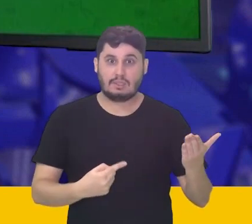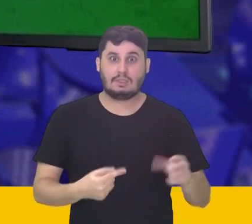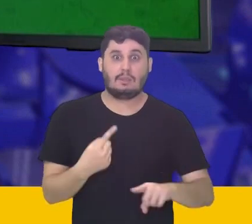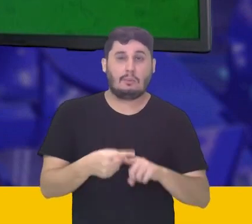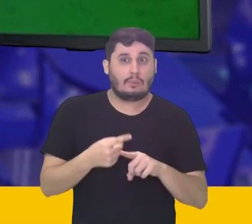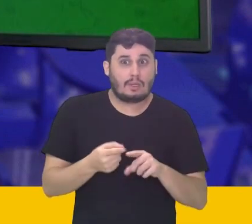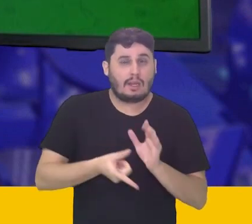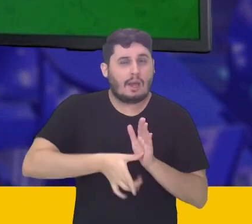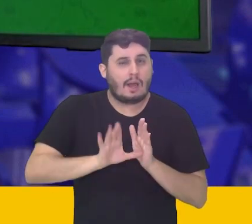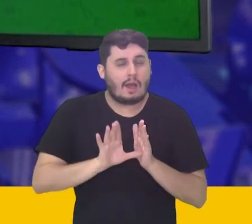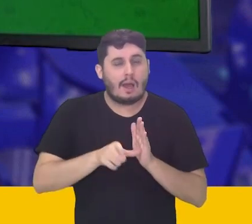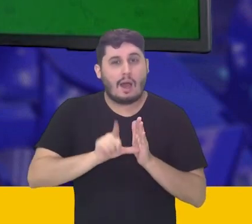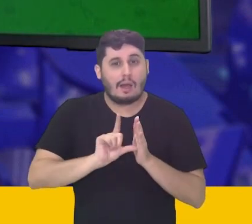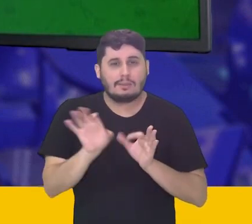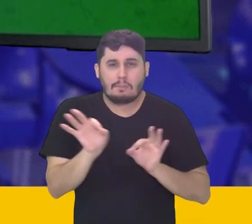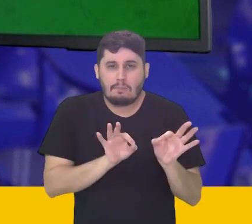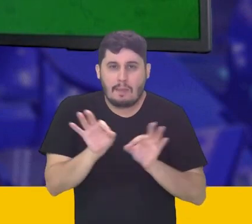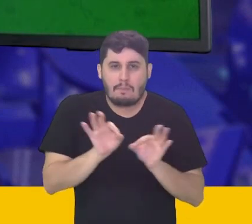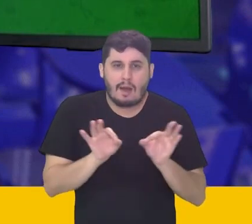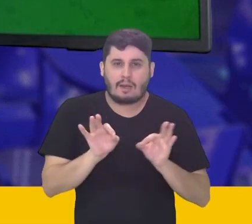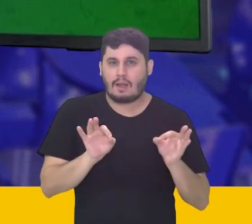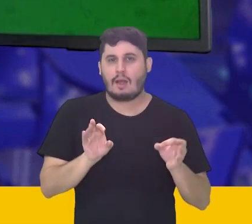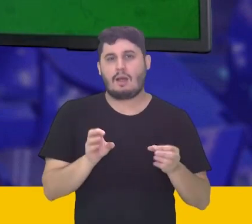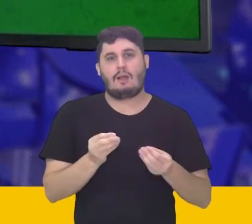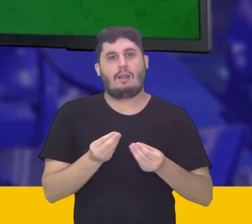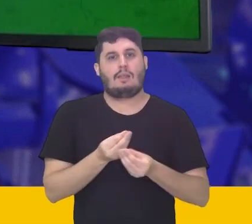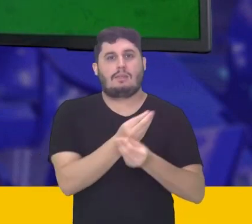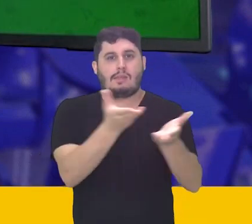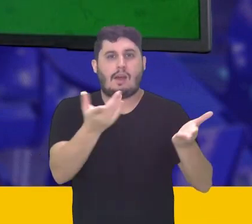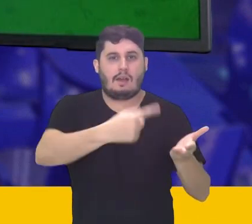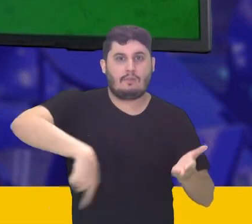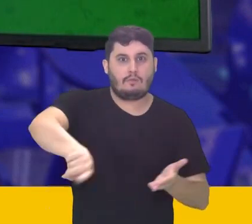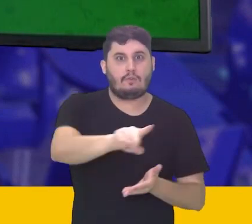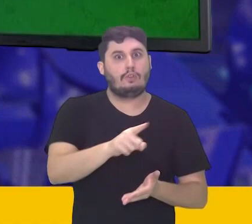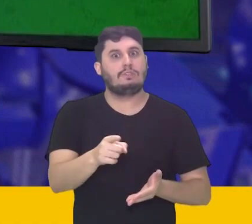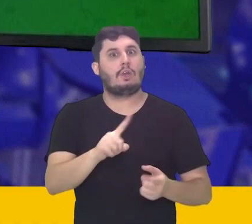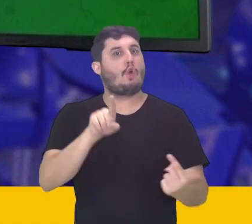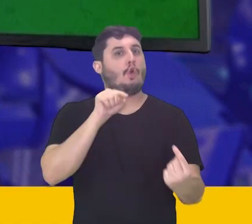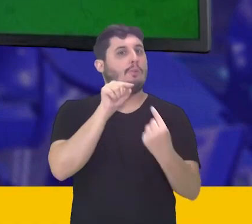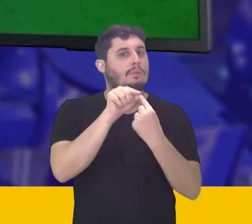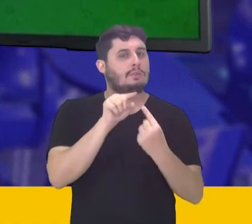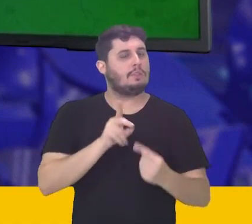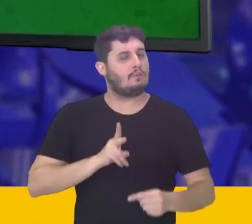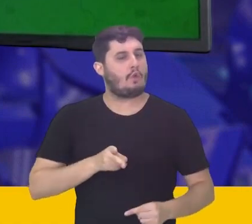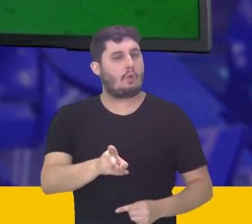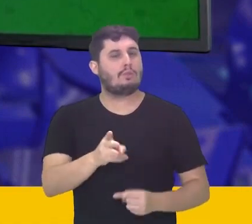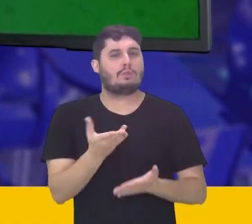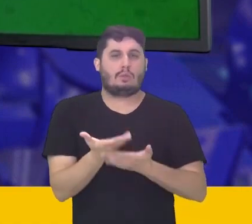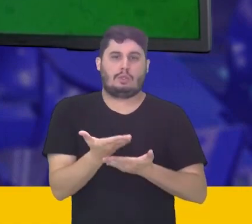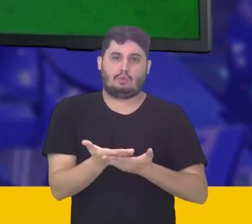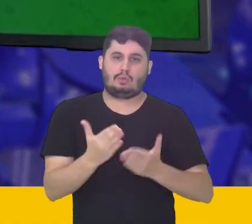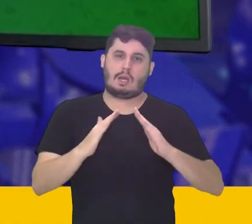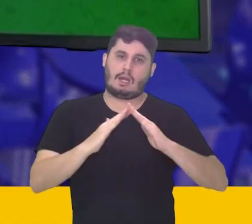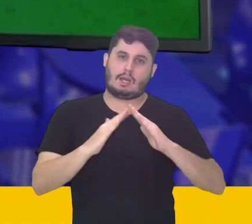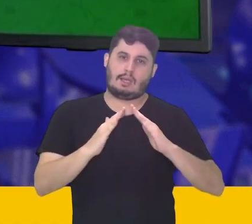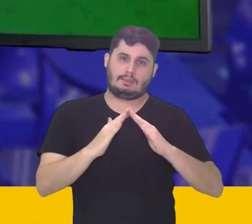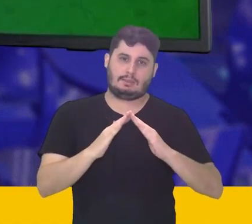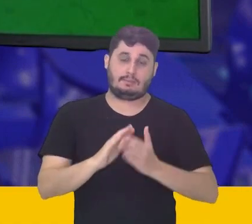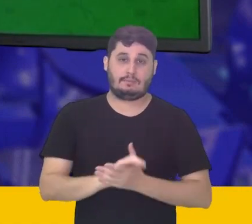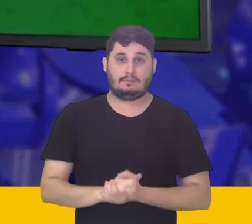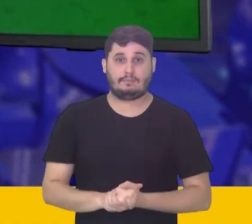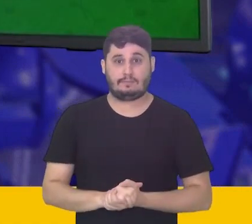foi justamente pensada e produzida para continuarmos com esse estudo caseiro, né, em casa. E